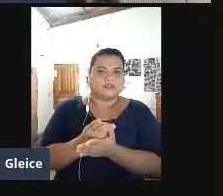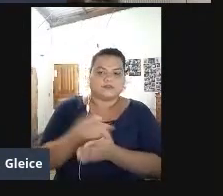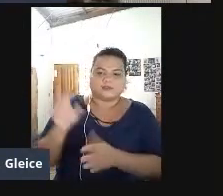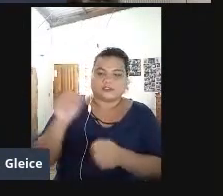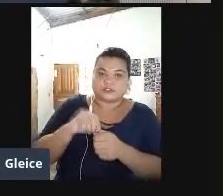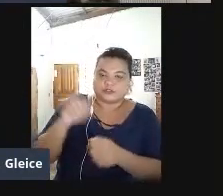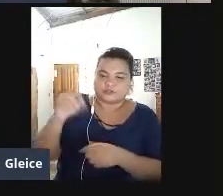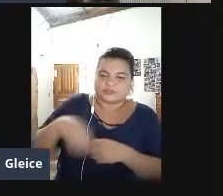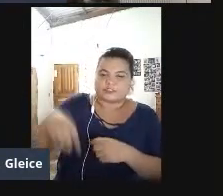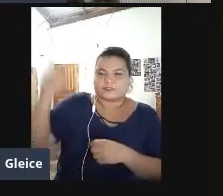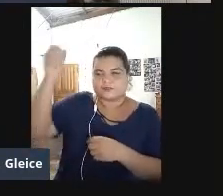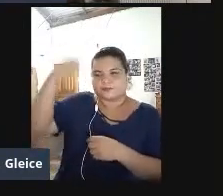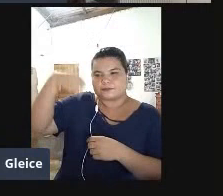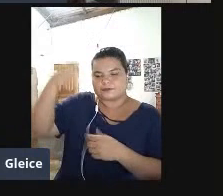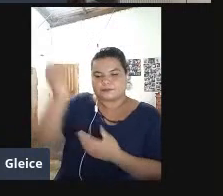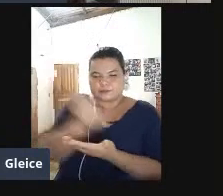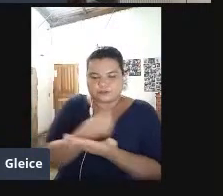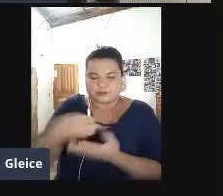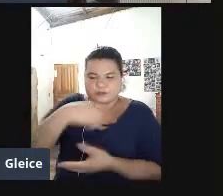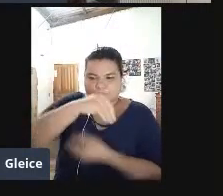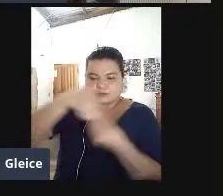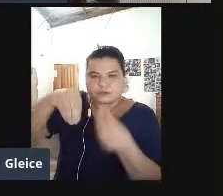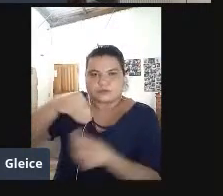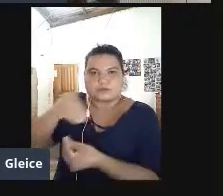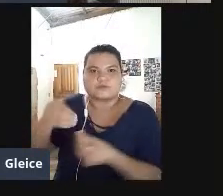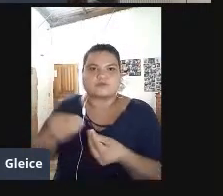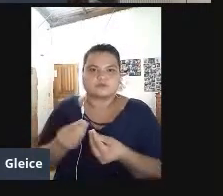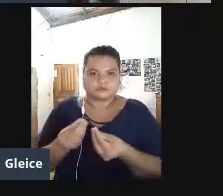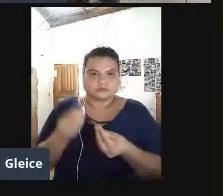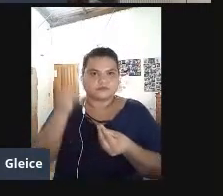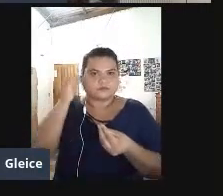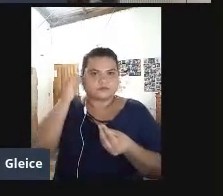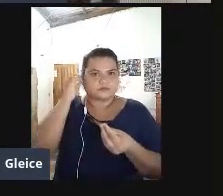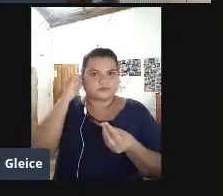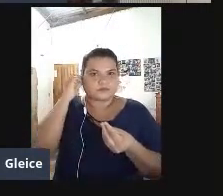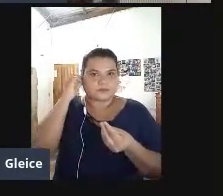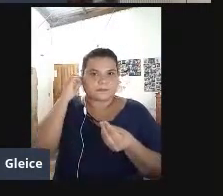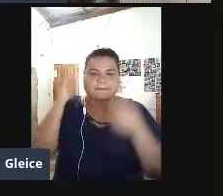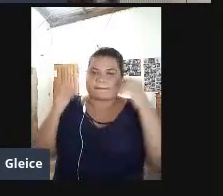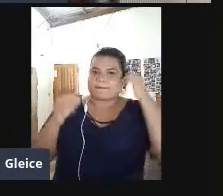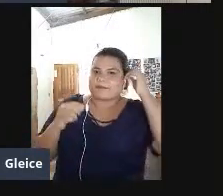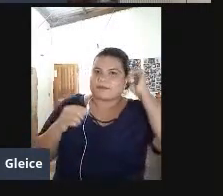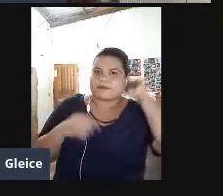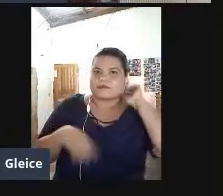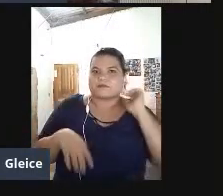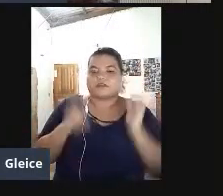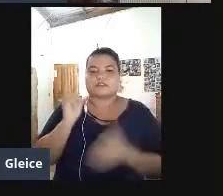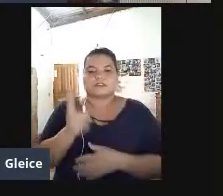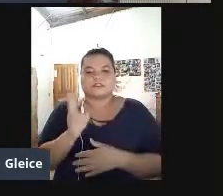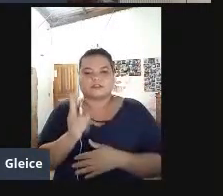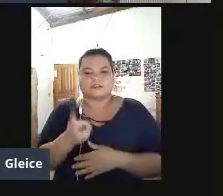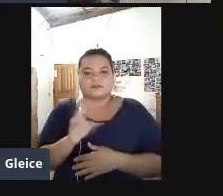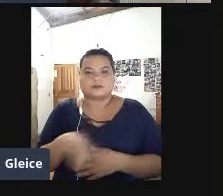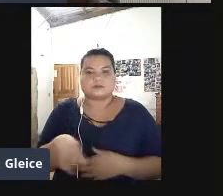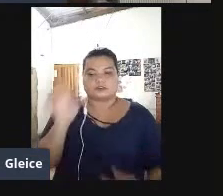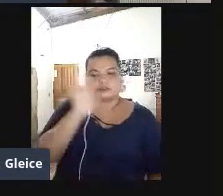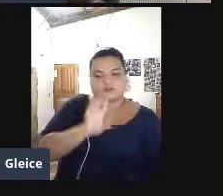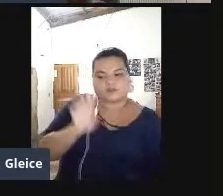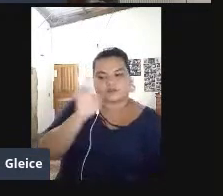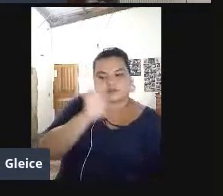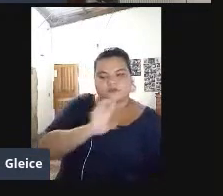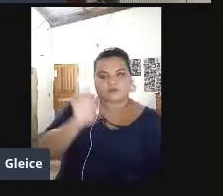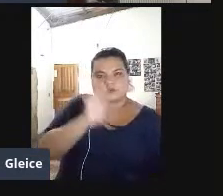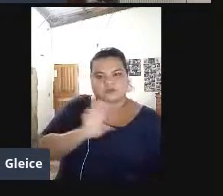osmótica, ou para fator imunológico, ela é uma administração assistida. Eu fico acompanhando até o final